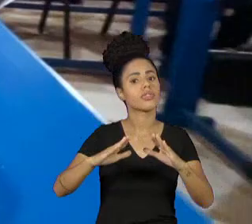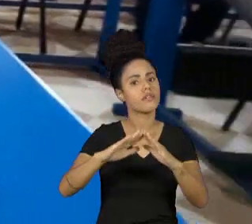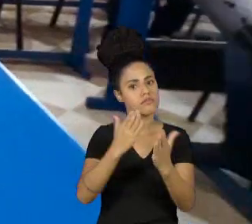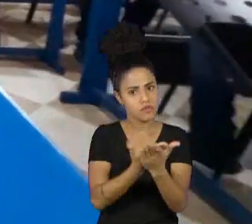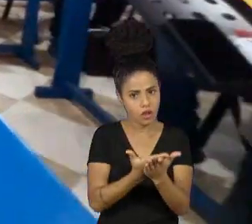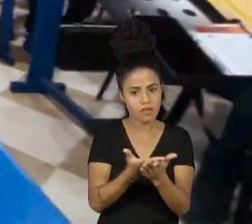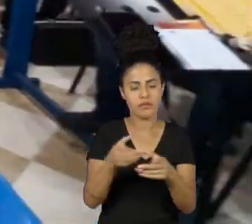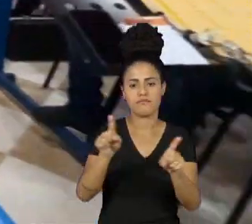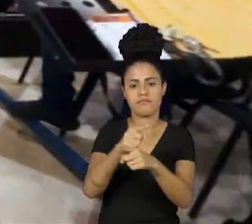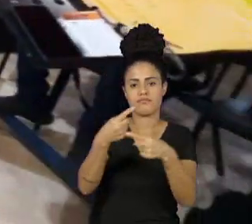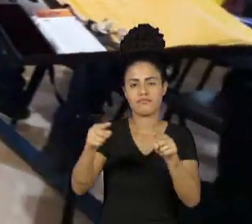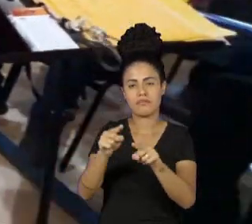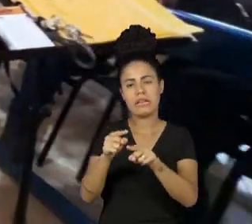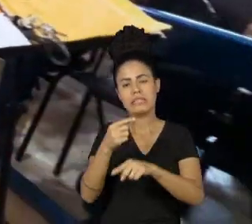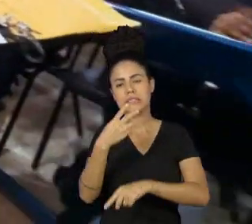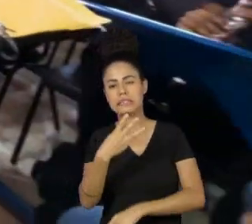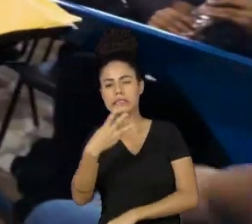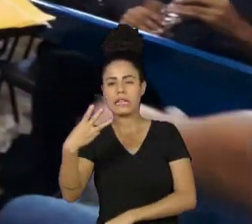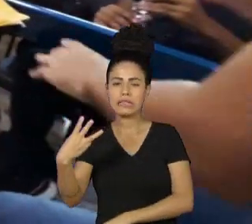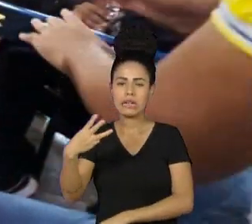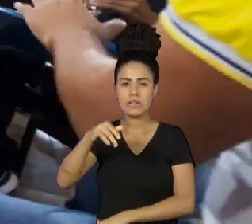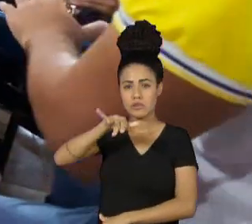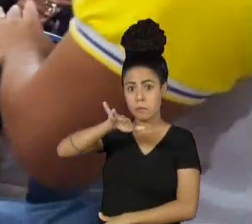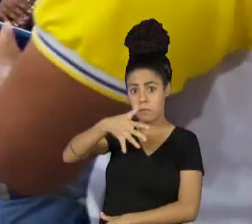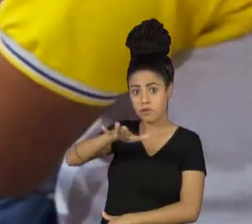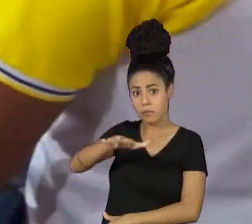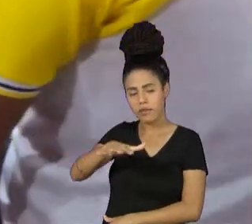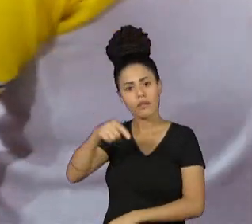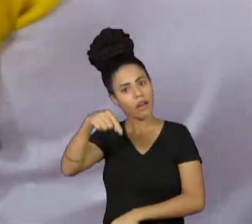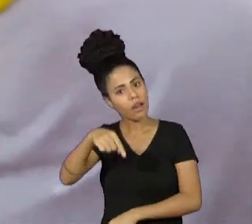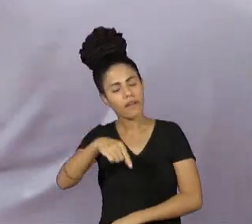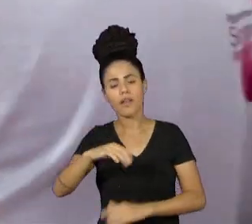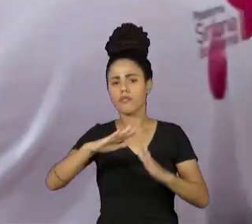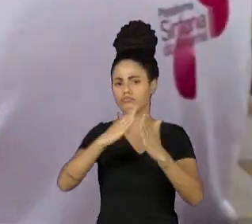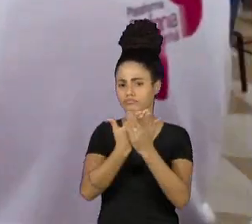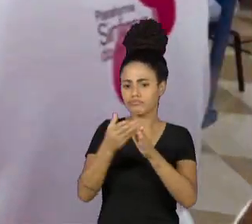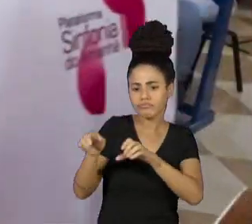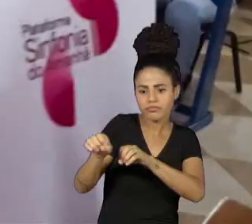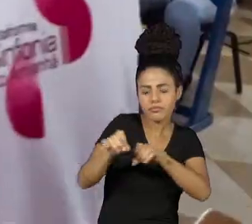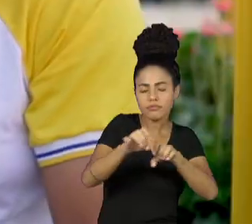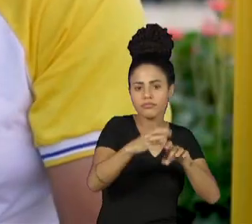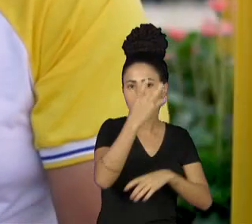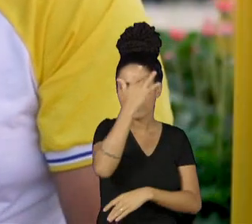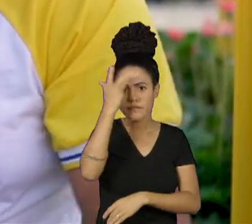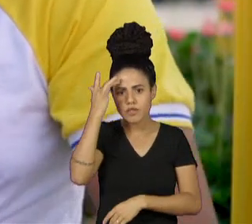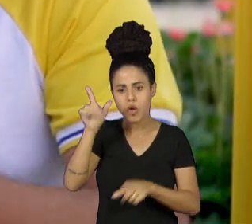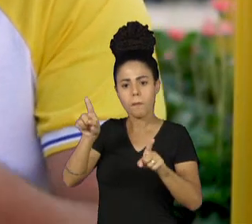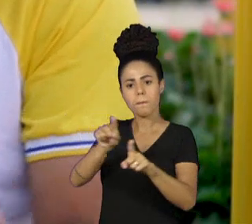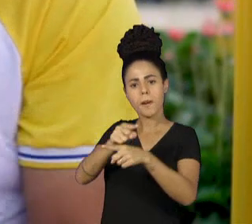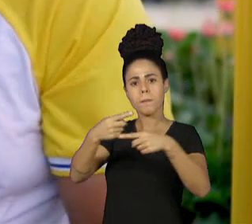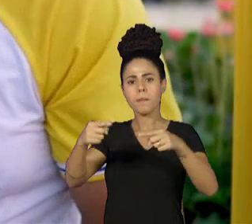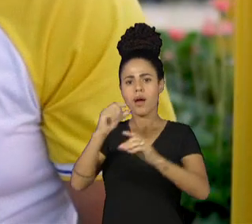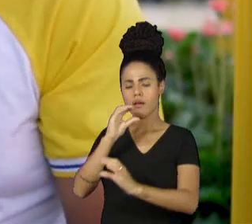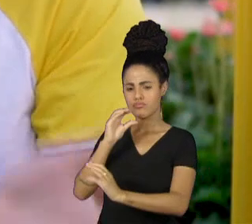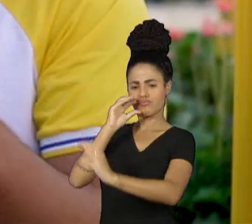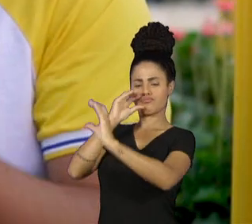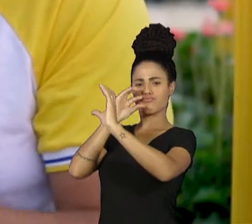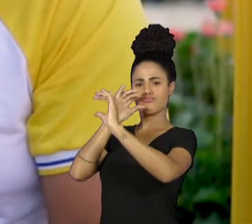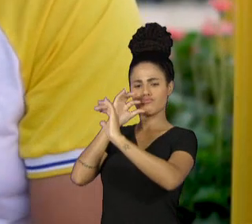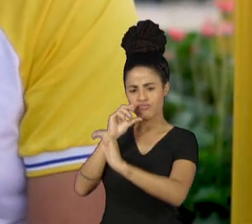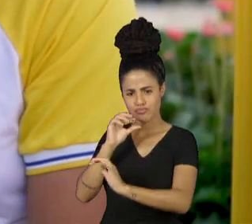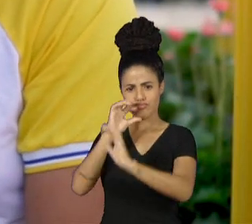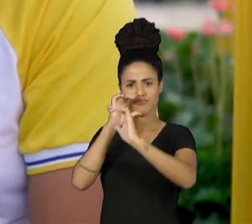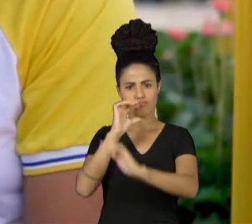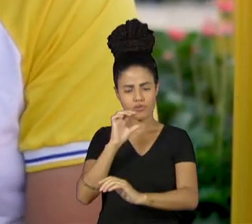com 33. Essa escola de música tem alunos no solfejo e alunos com o instrumento aprendendo a poder ir para a